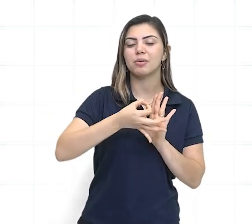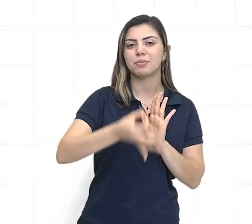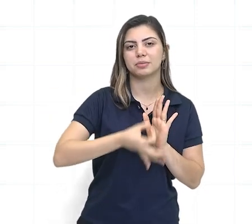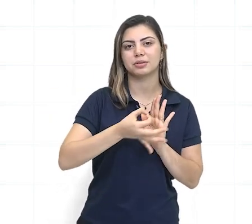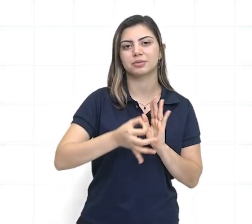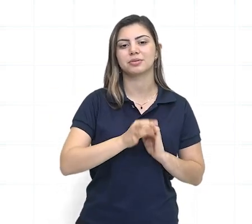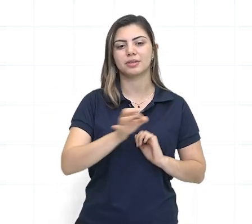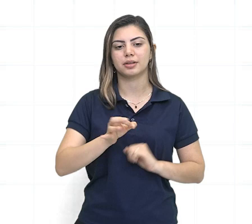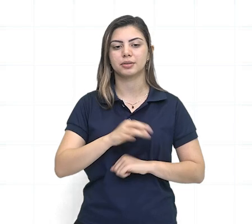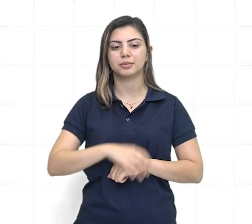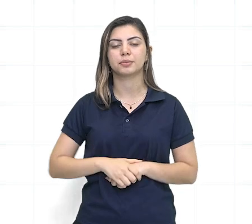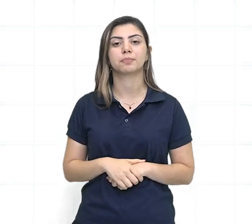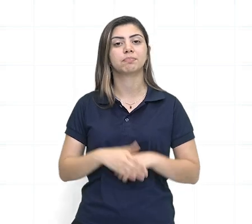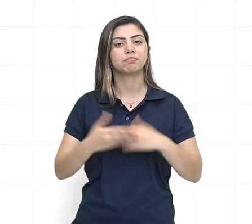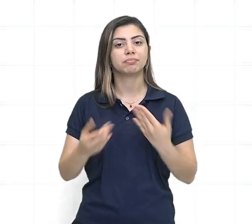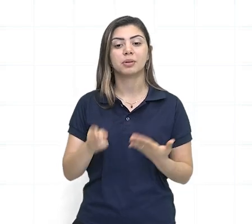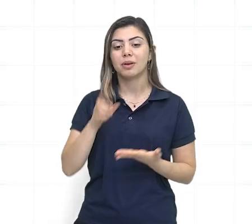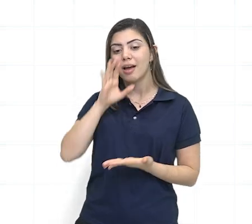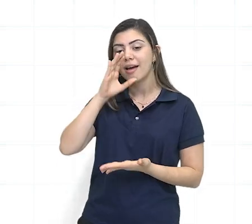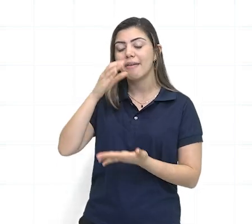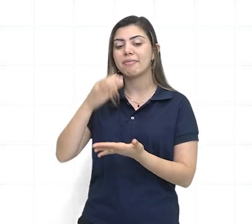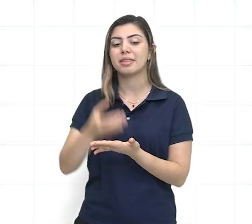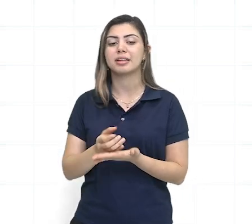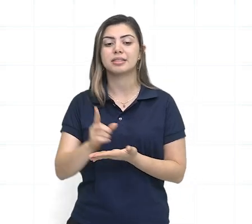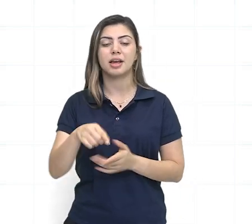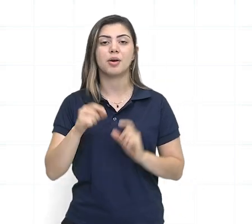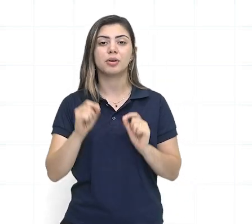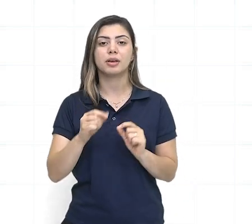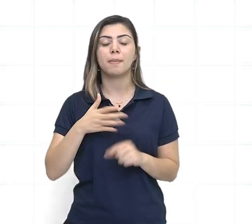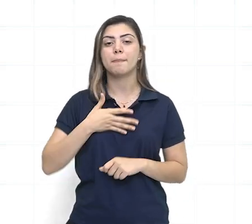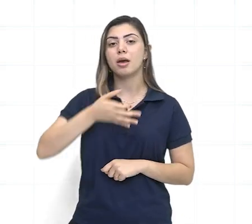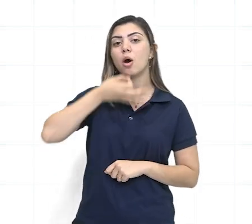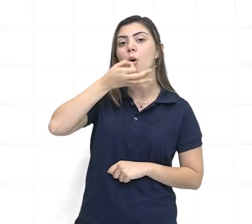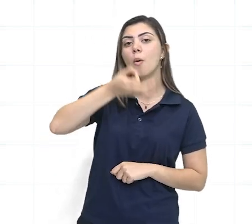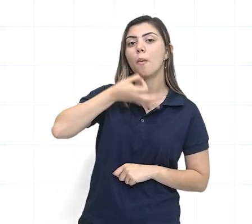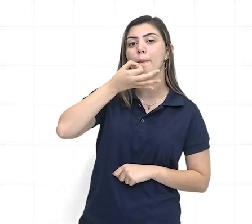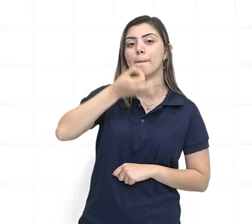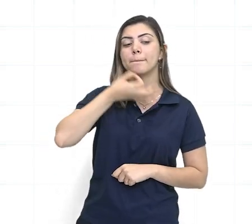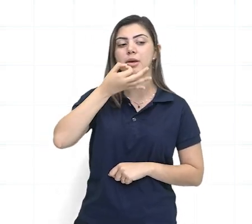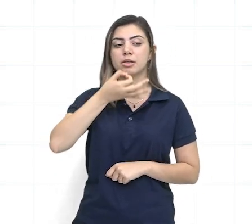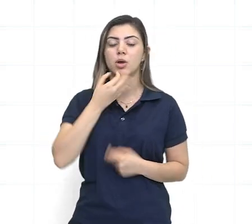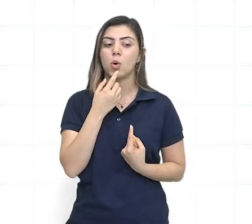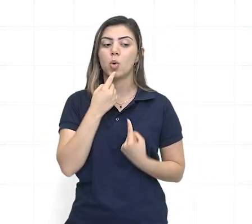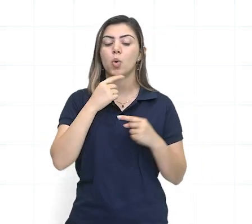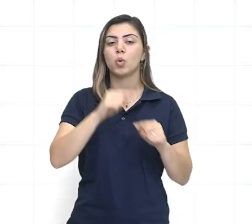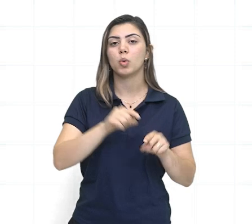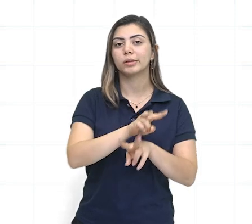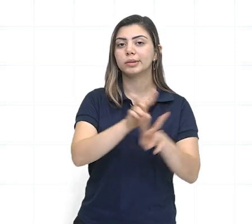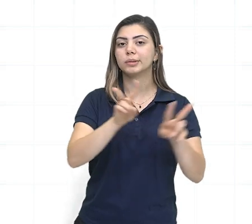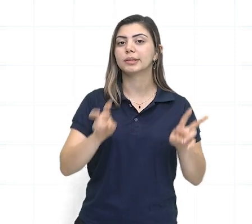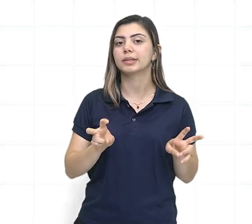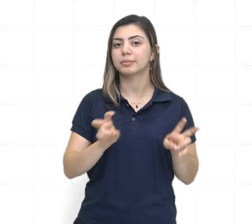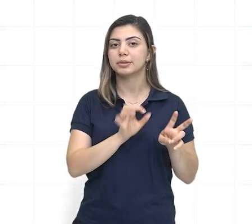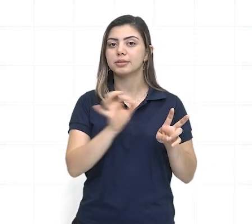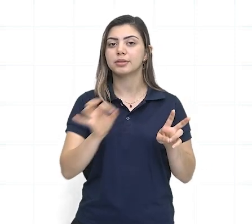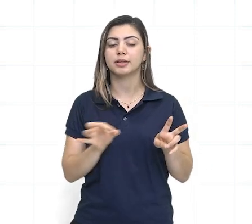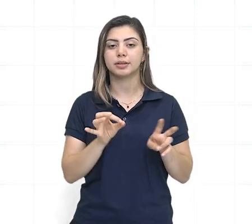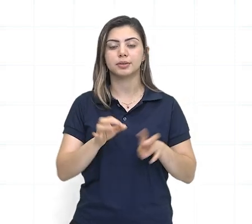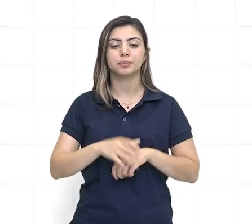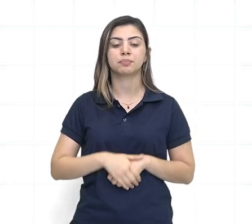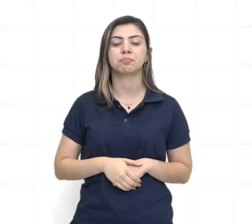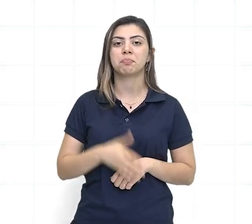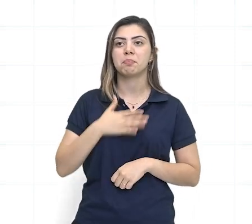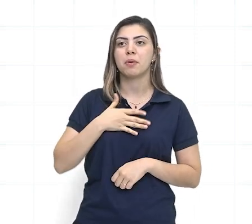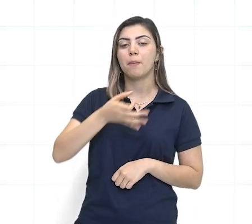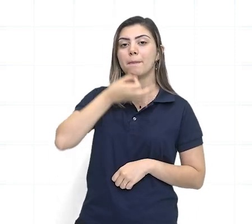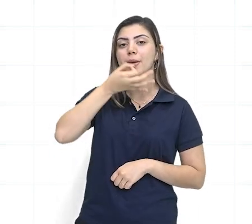né? Ela é o posicionamento crítico do autor. É opinião, ponto